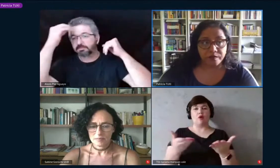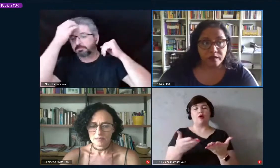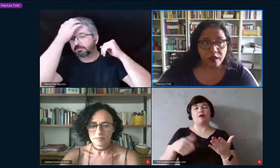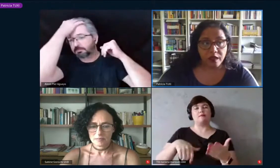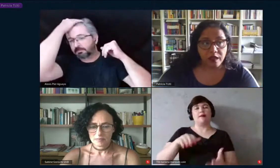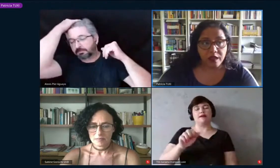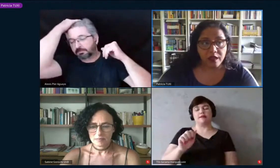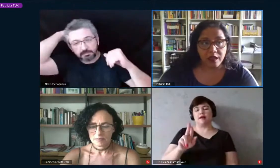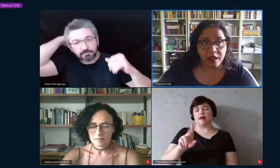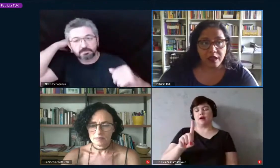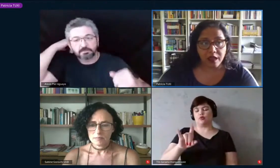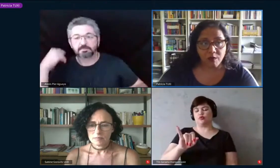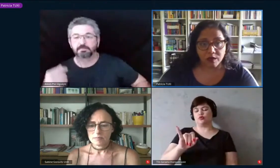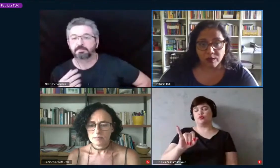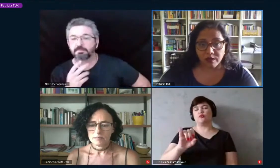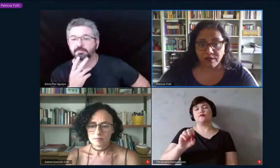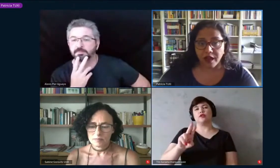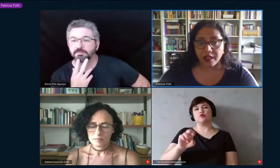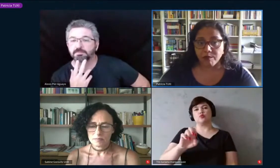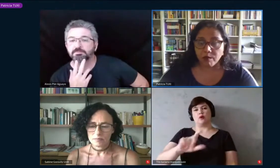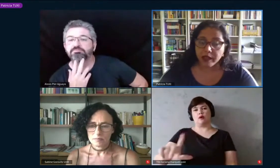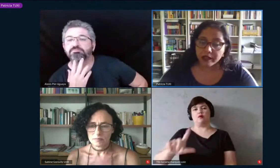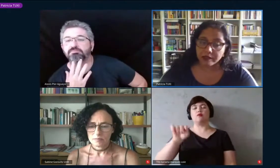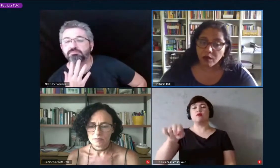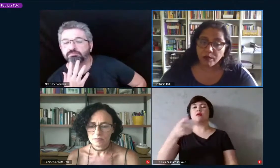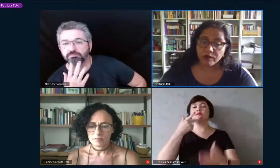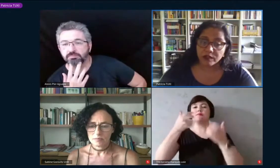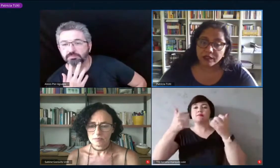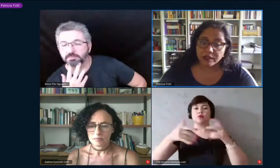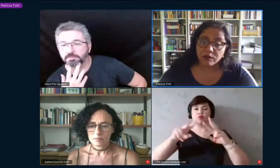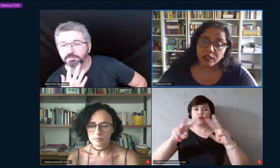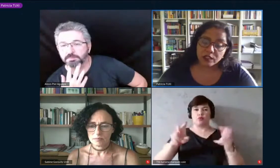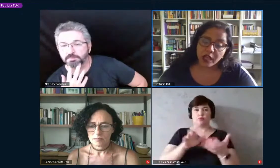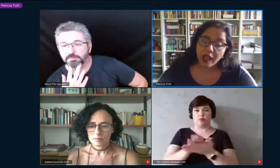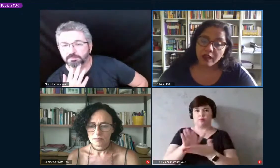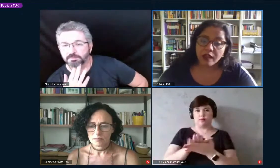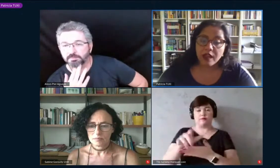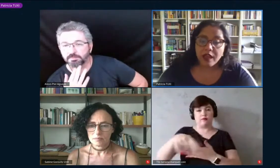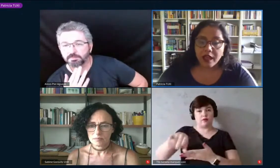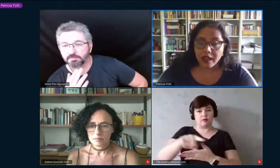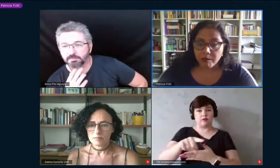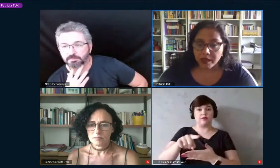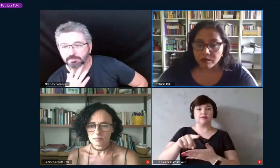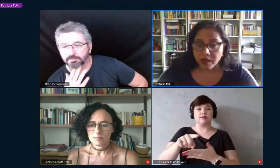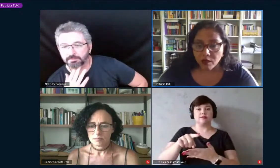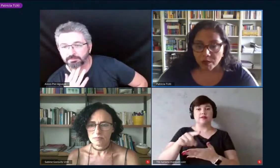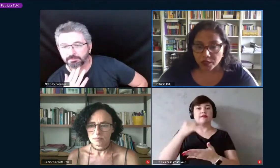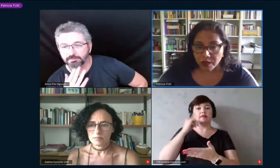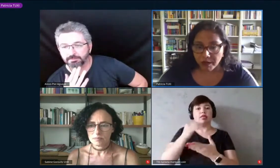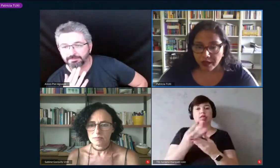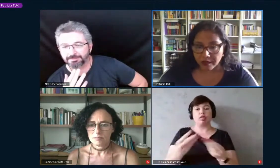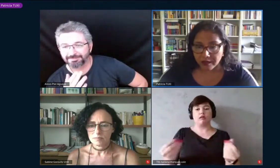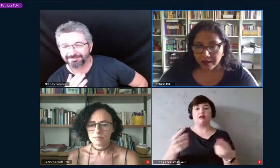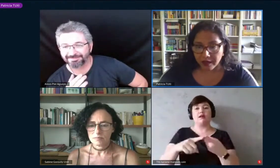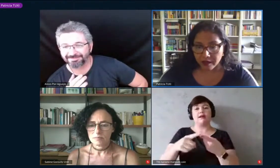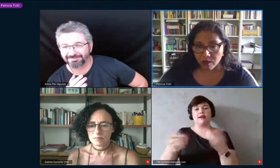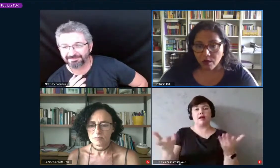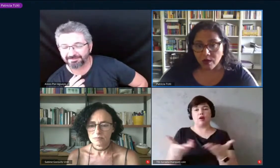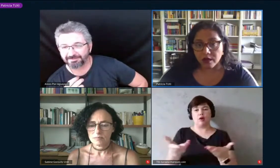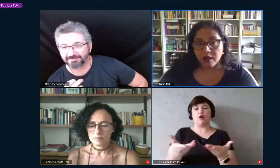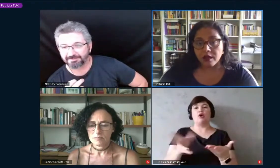audiovisuais, e que quando ele fala da publicação, para vocês não deixarem, ele mesmo está com uma